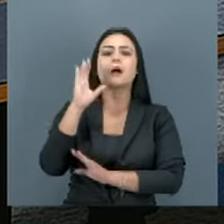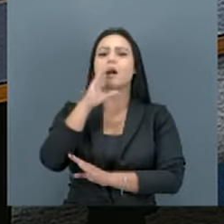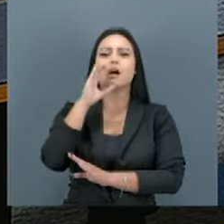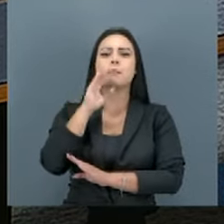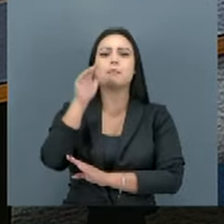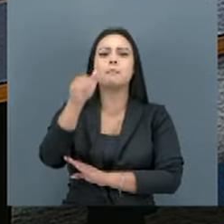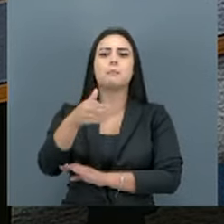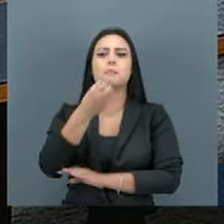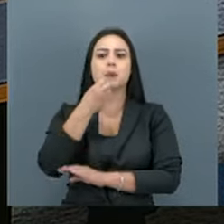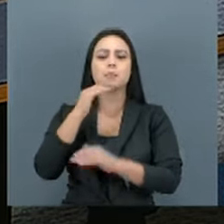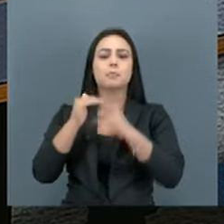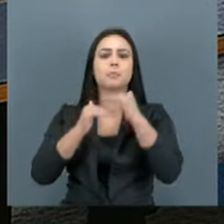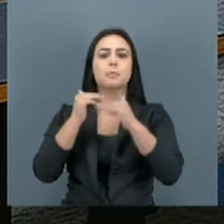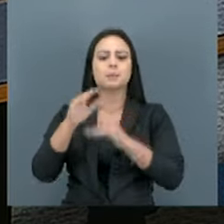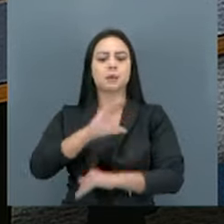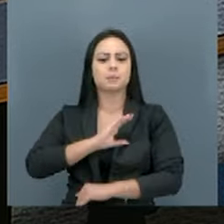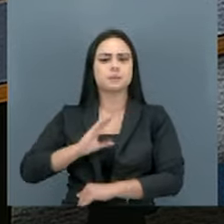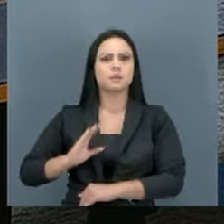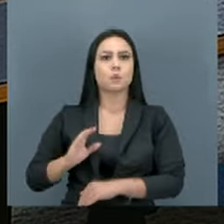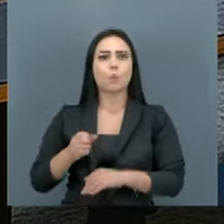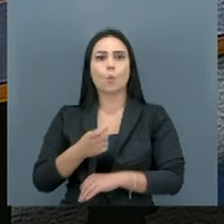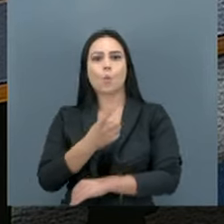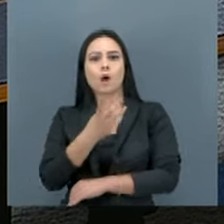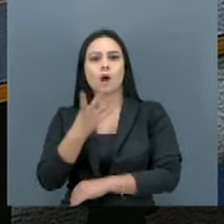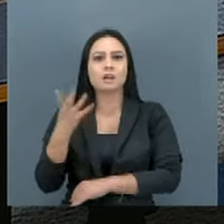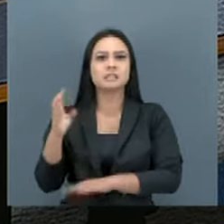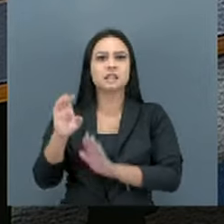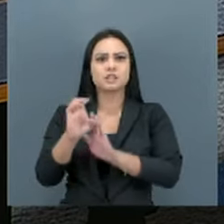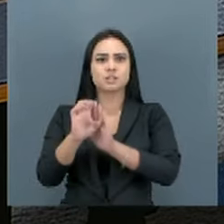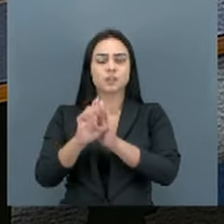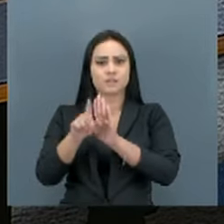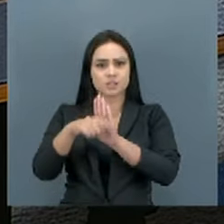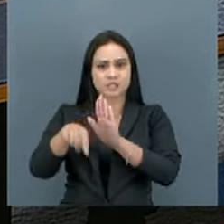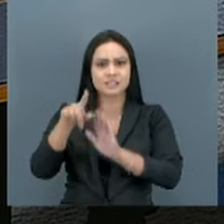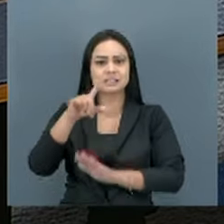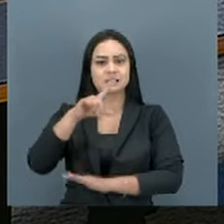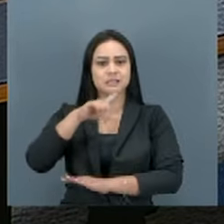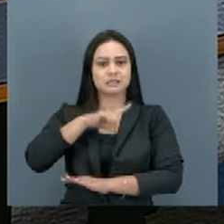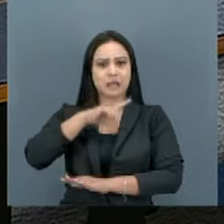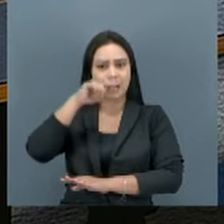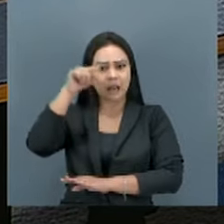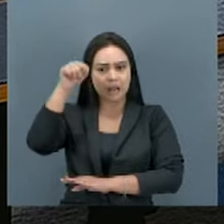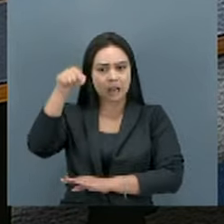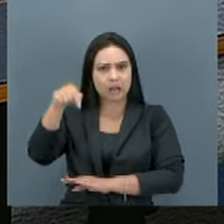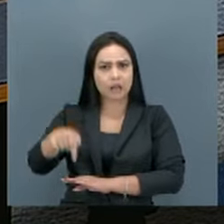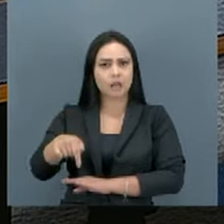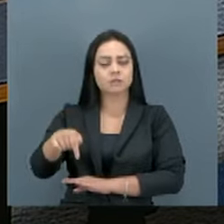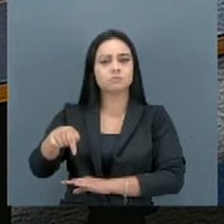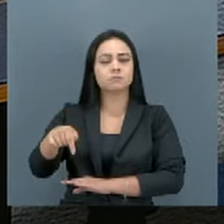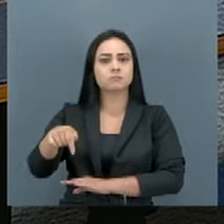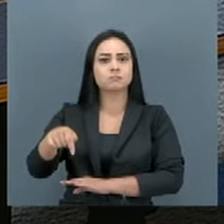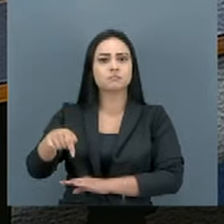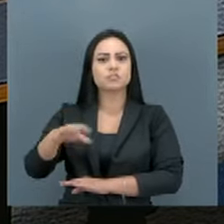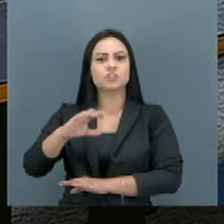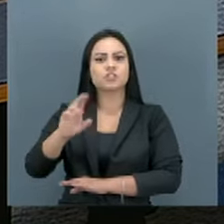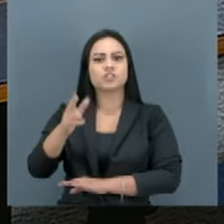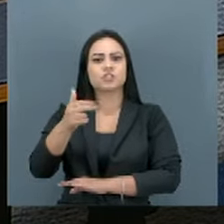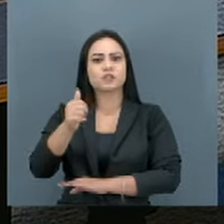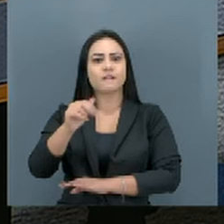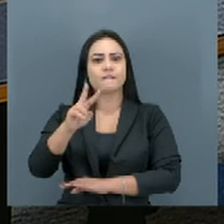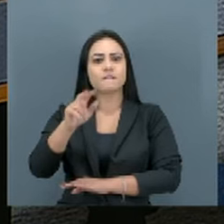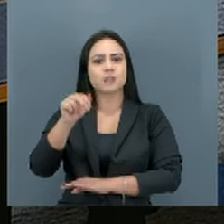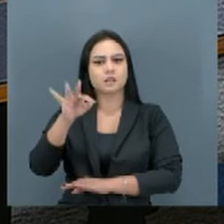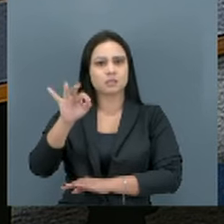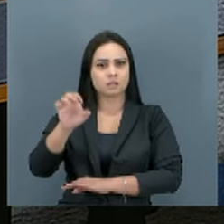bom andamento ser dado à comissão. Quantos hectares que vocês têm lá no Chavante, ou seja,